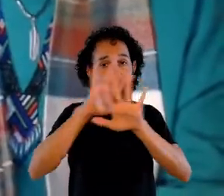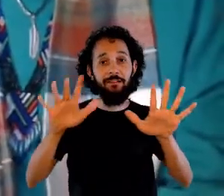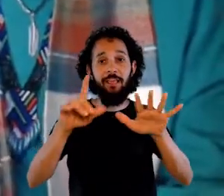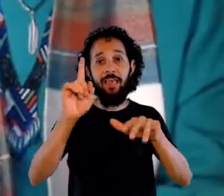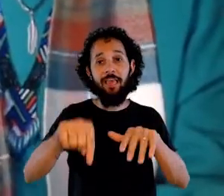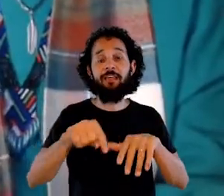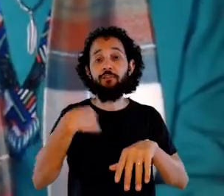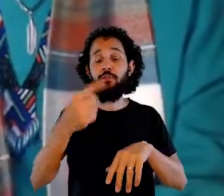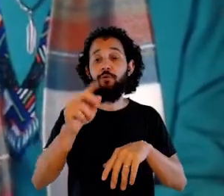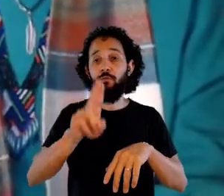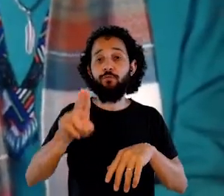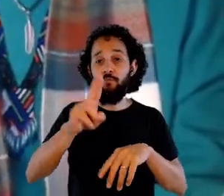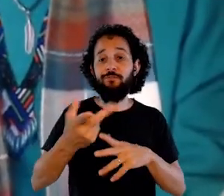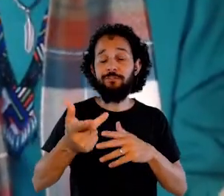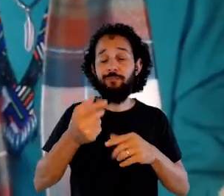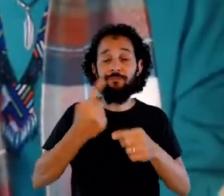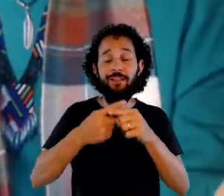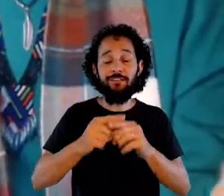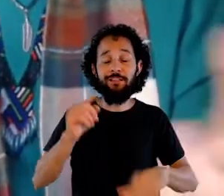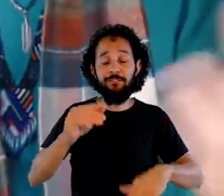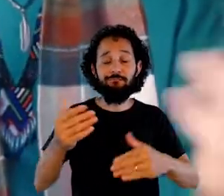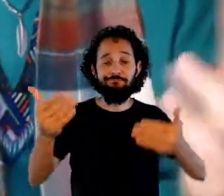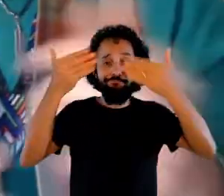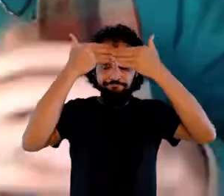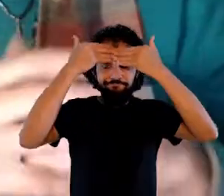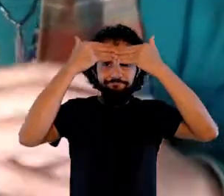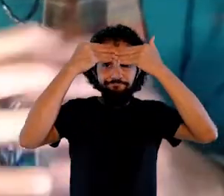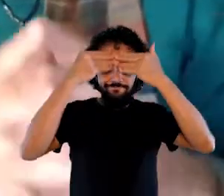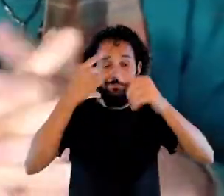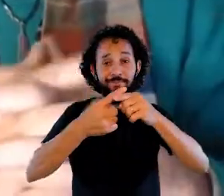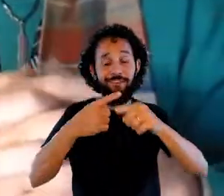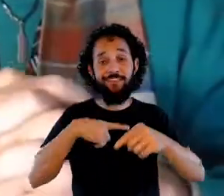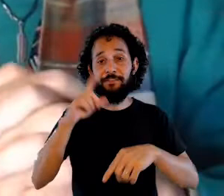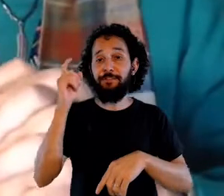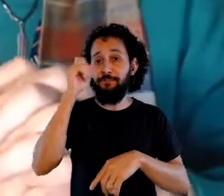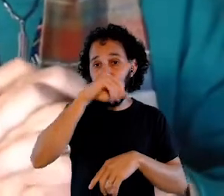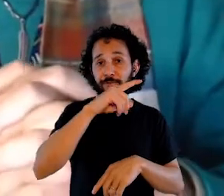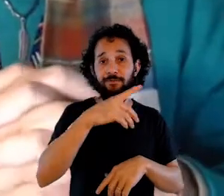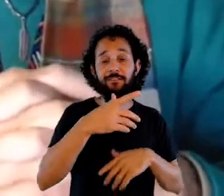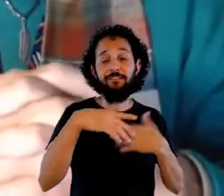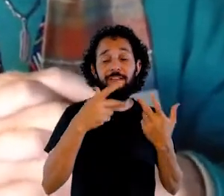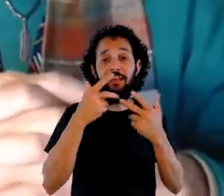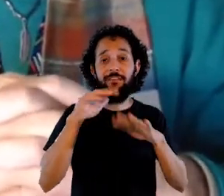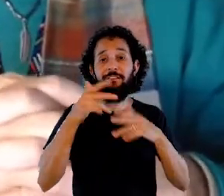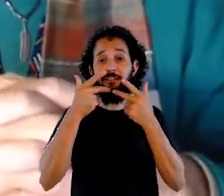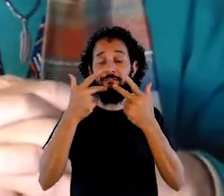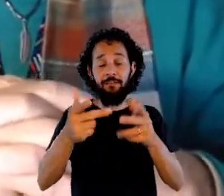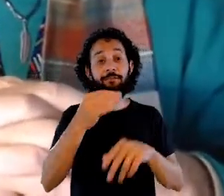gente tem, as dificuldades. Né? Uma pessoa que fala assim, só para dar um exemplo, né?